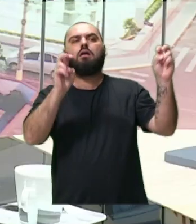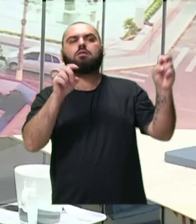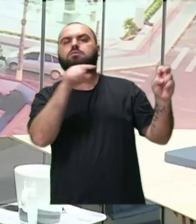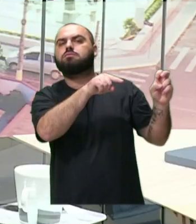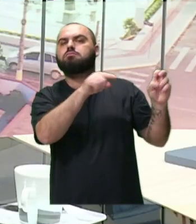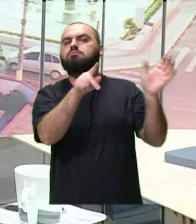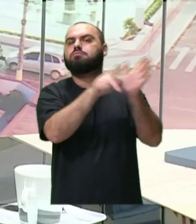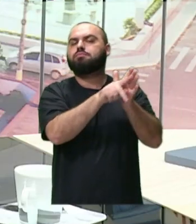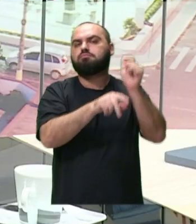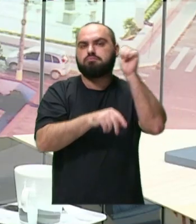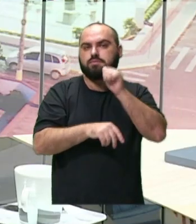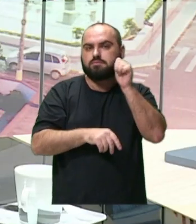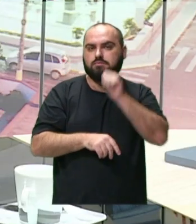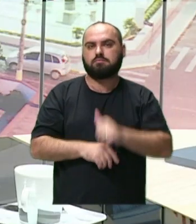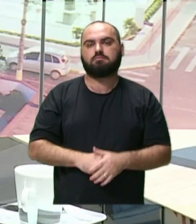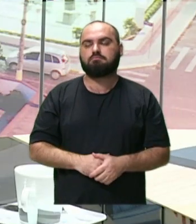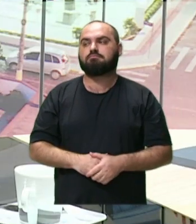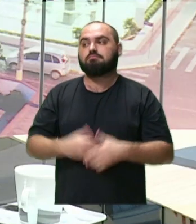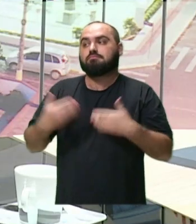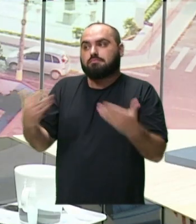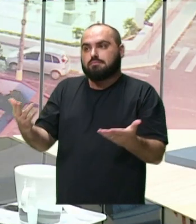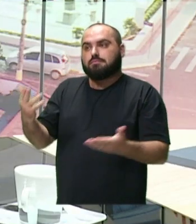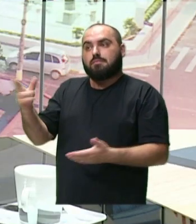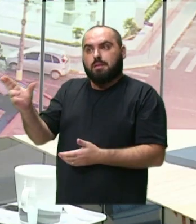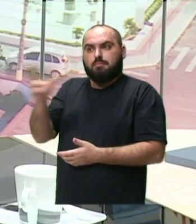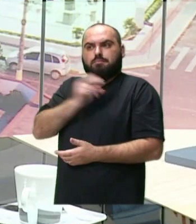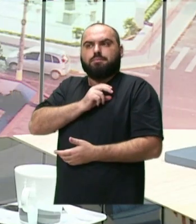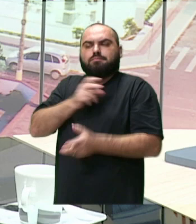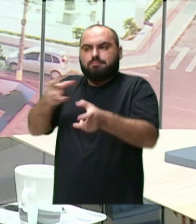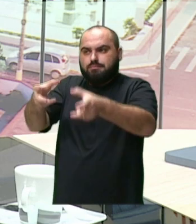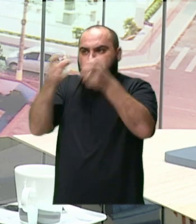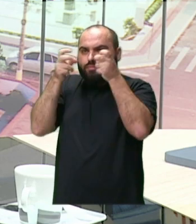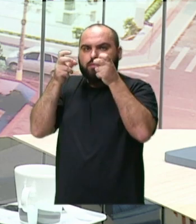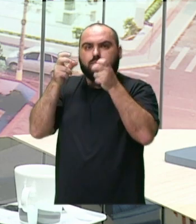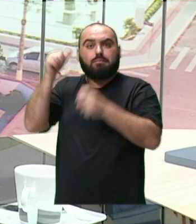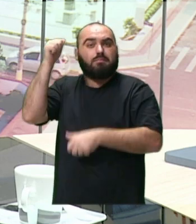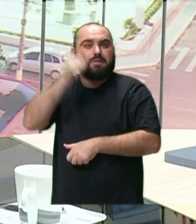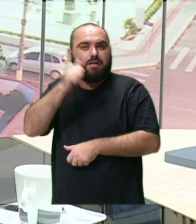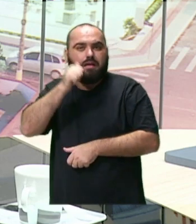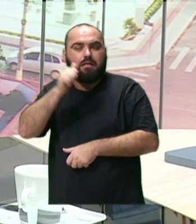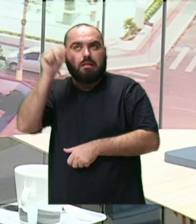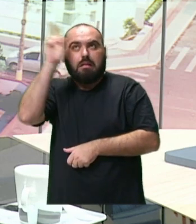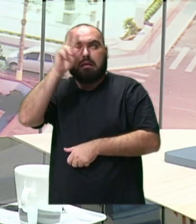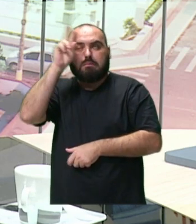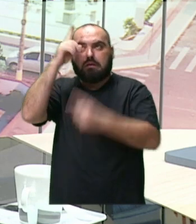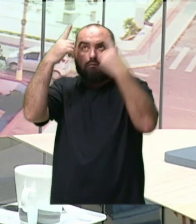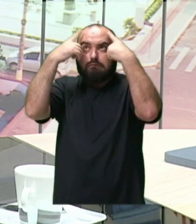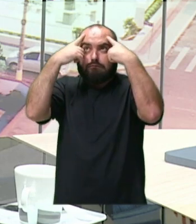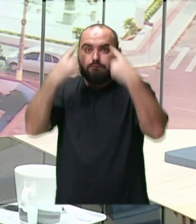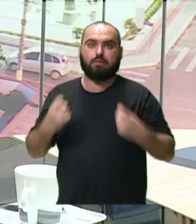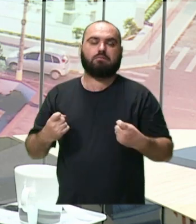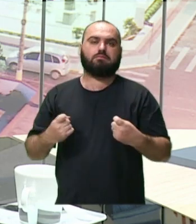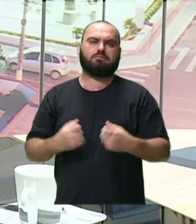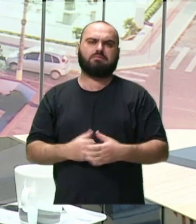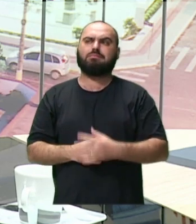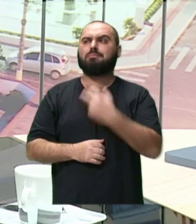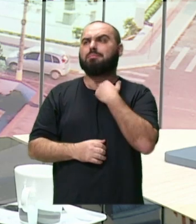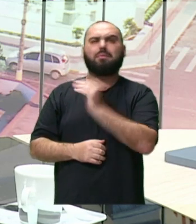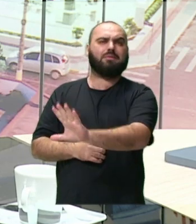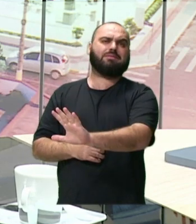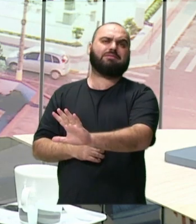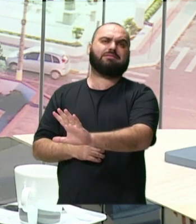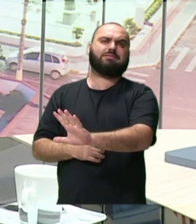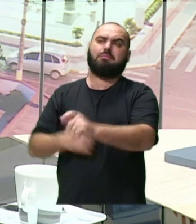gente nota que, geralmente, quando a gente fala em mulheres, tudo que é lembrado é violência. E não pode ser, a gente tem que trabalhar, a gente tem que